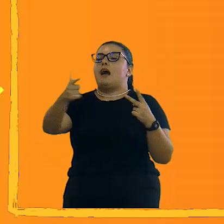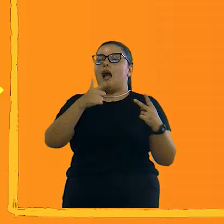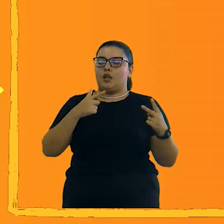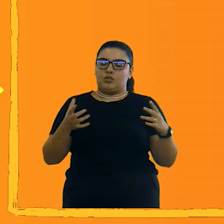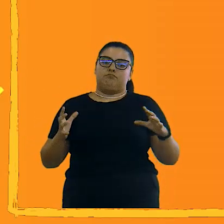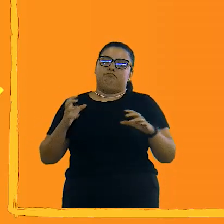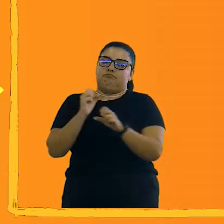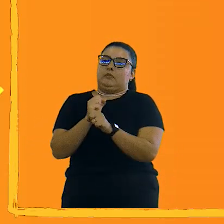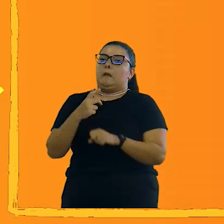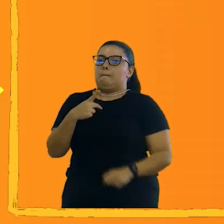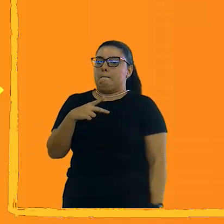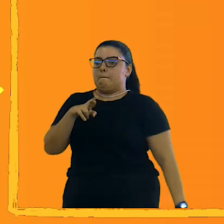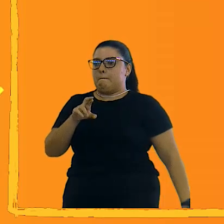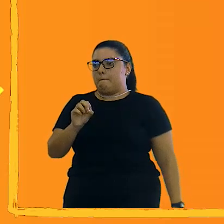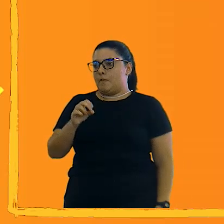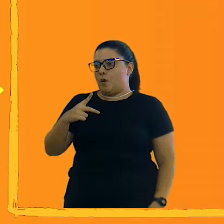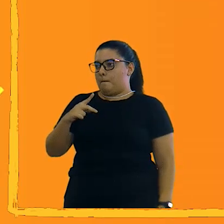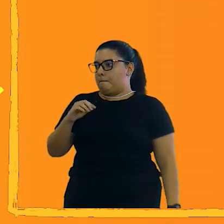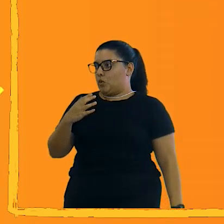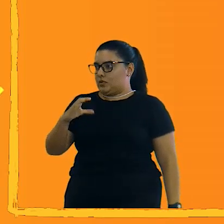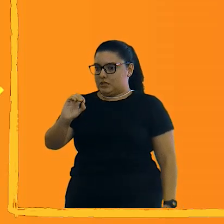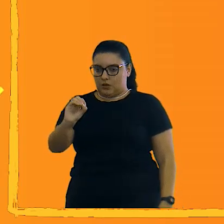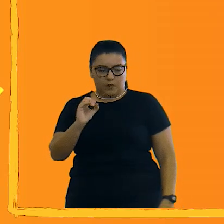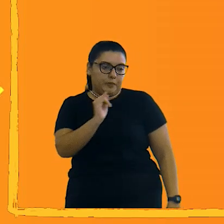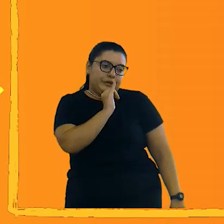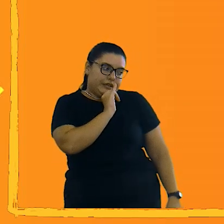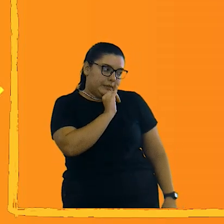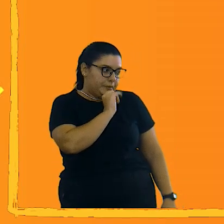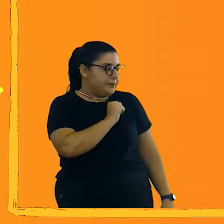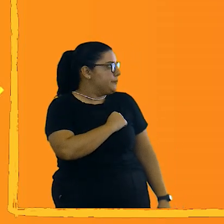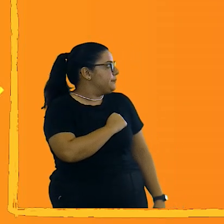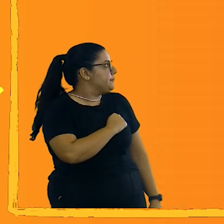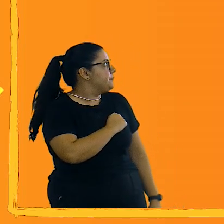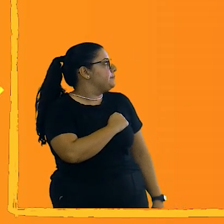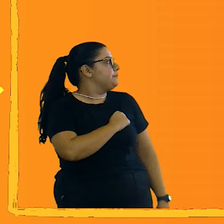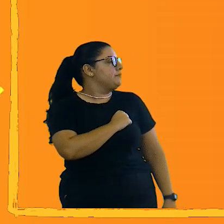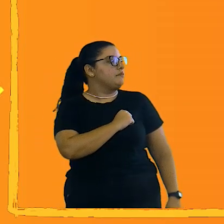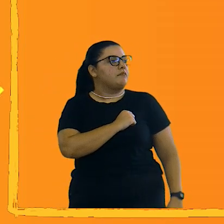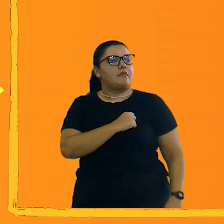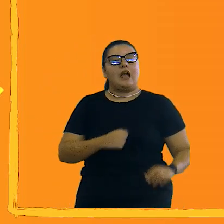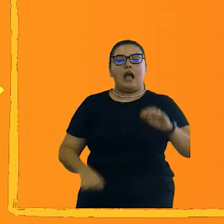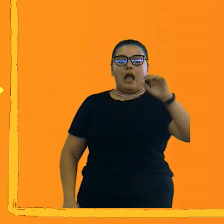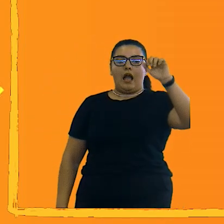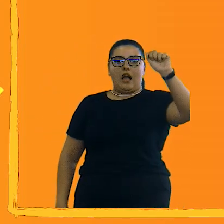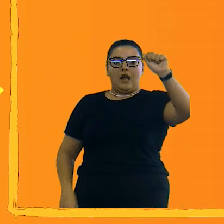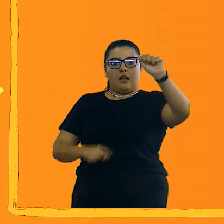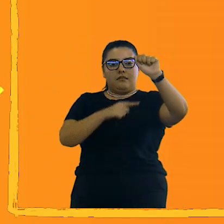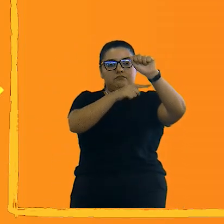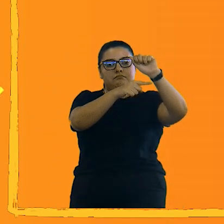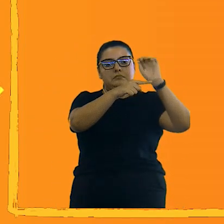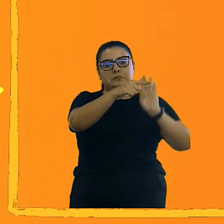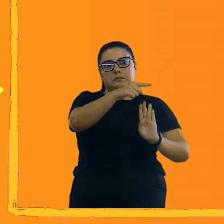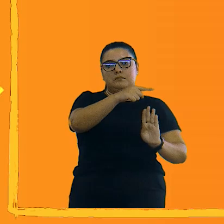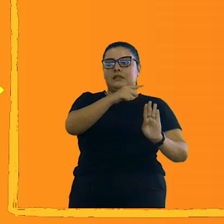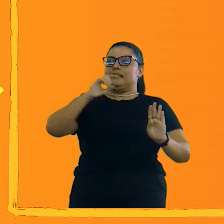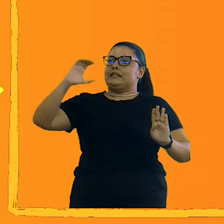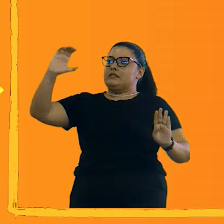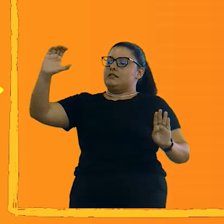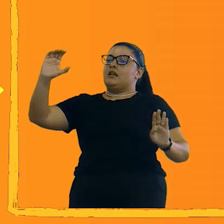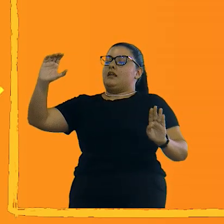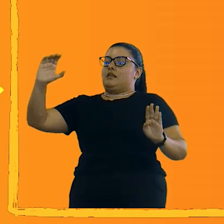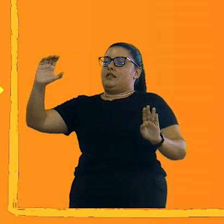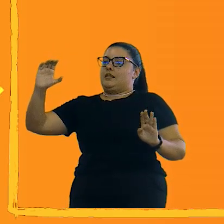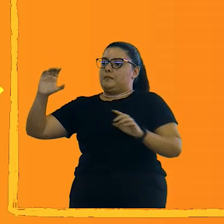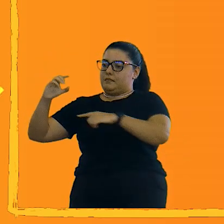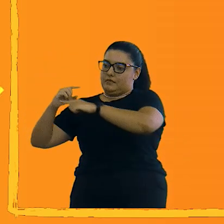uma proporção olha para mim a so B iG C